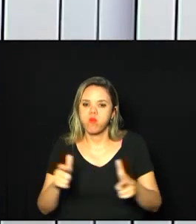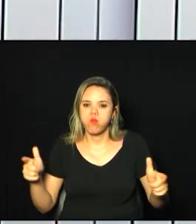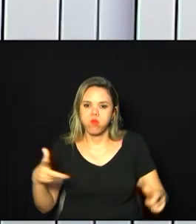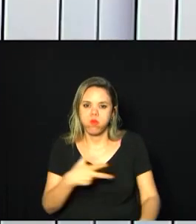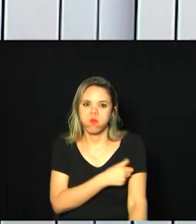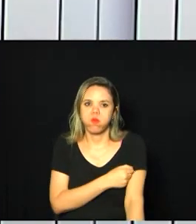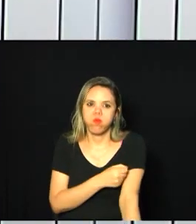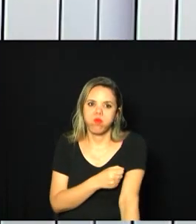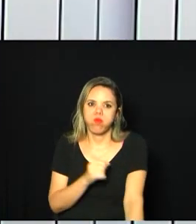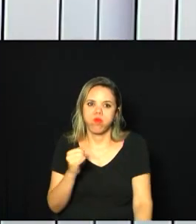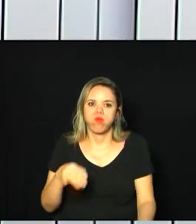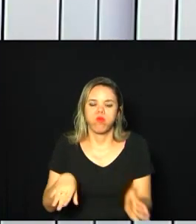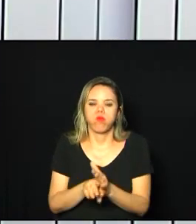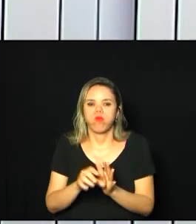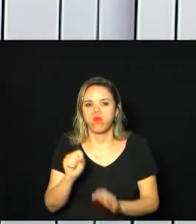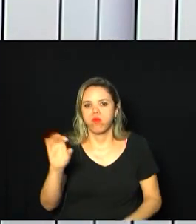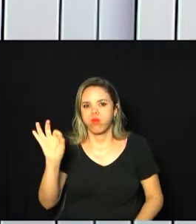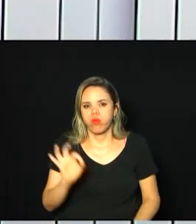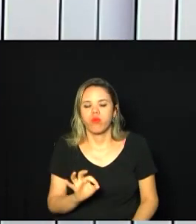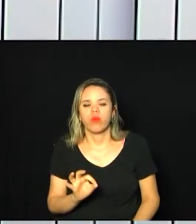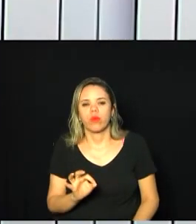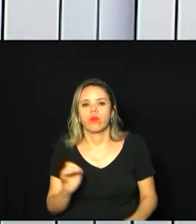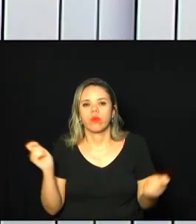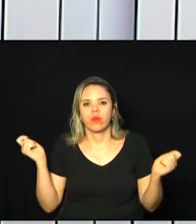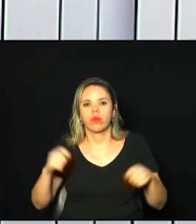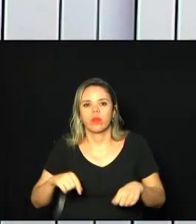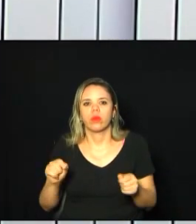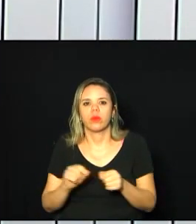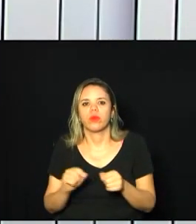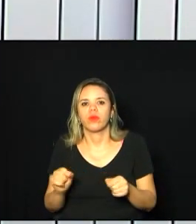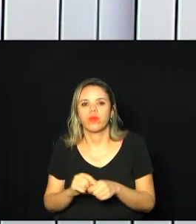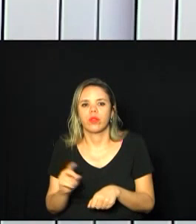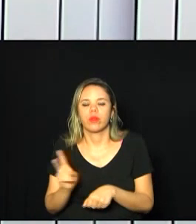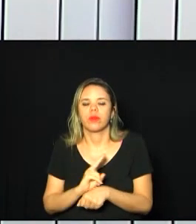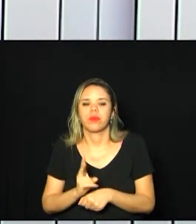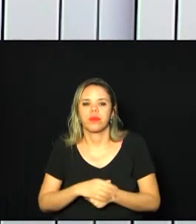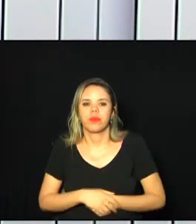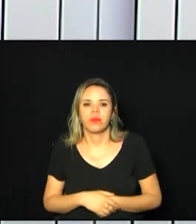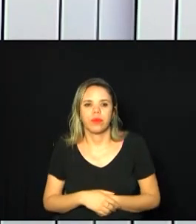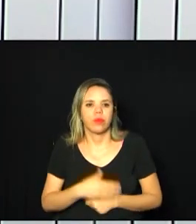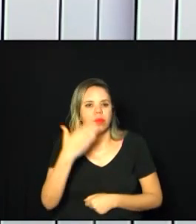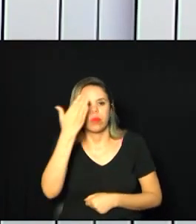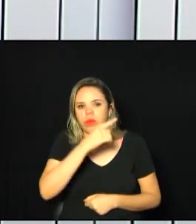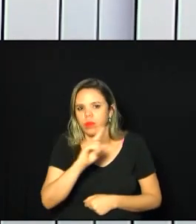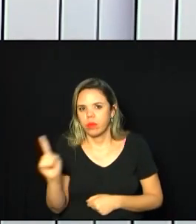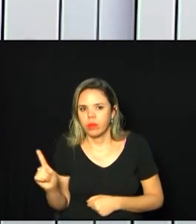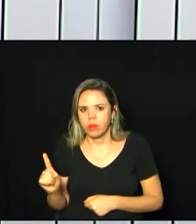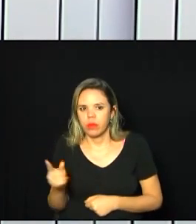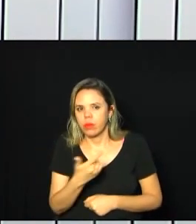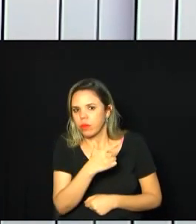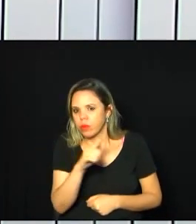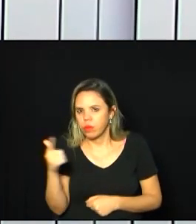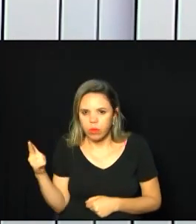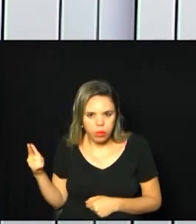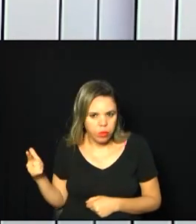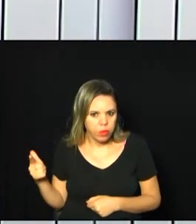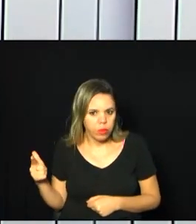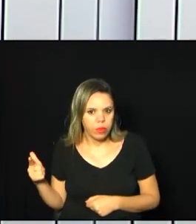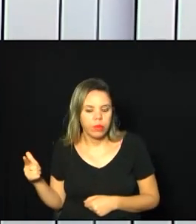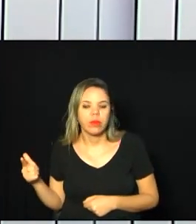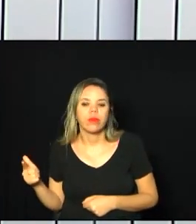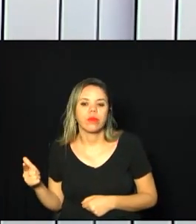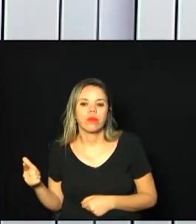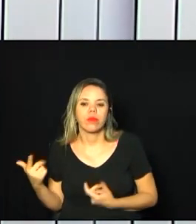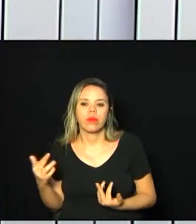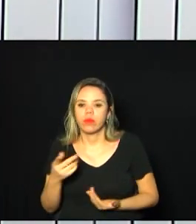estão falando, se chegar em 80% dá para fazer algo seguro. Você não vê dessa maneira ou não tem essa linha,